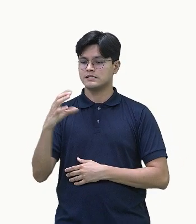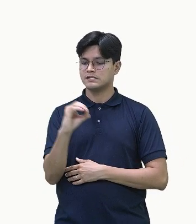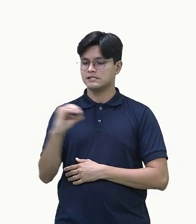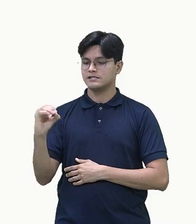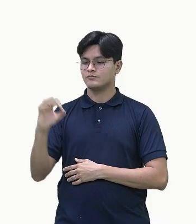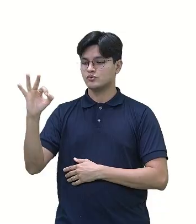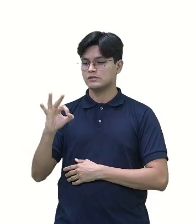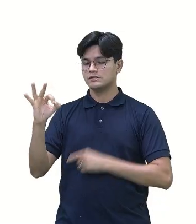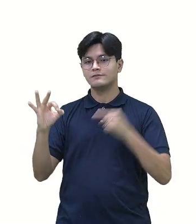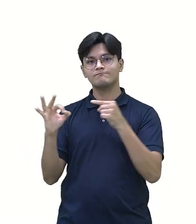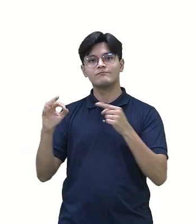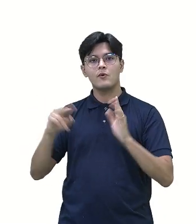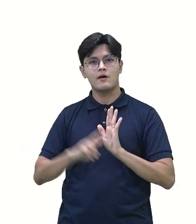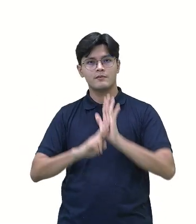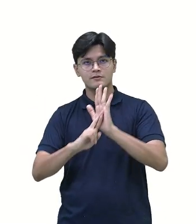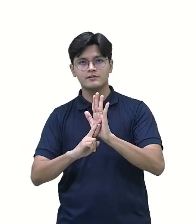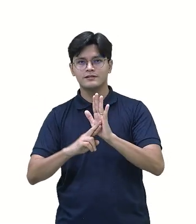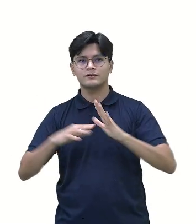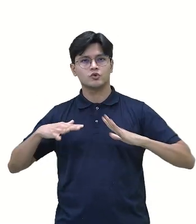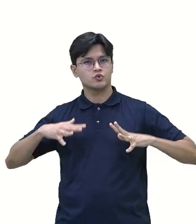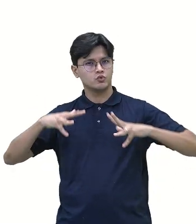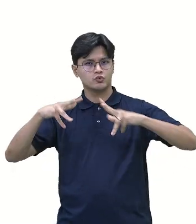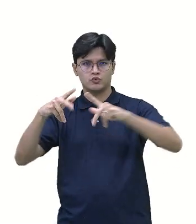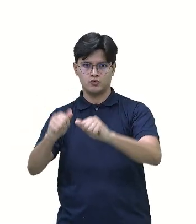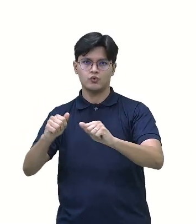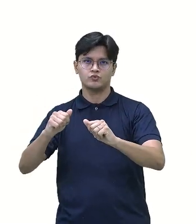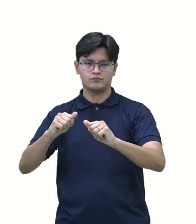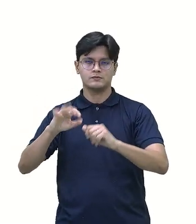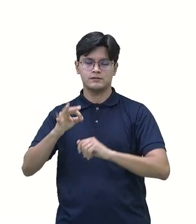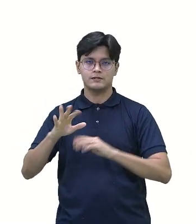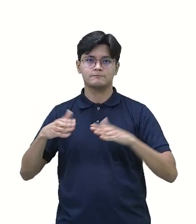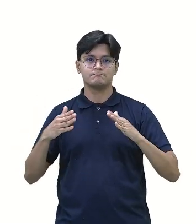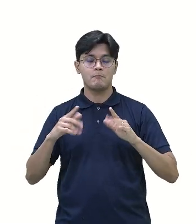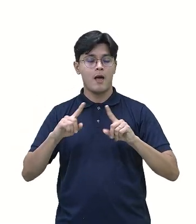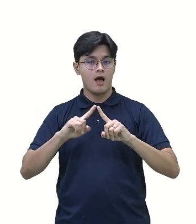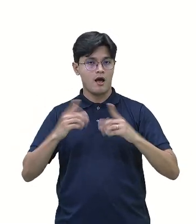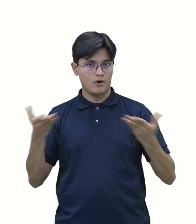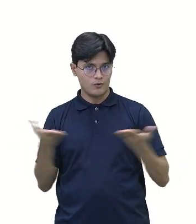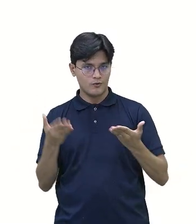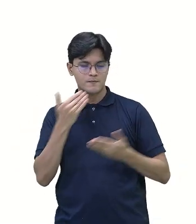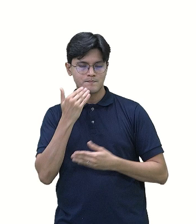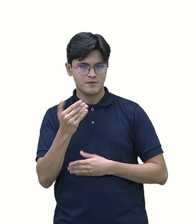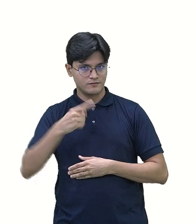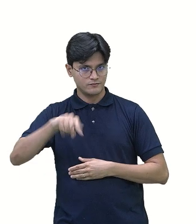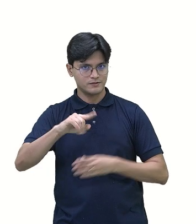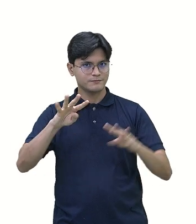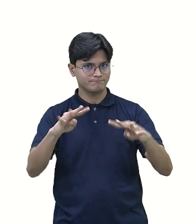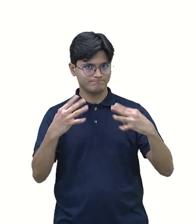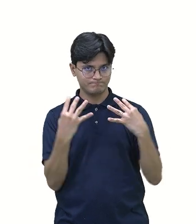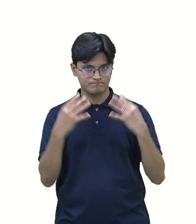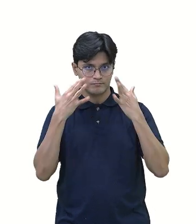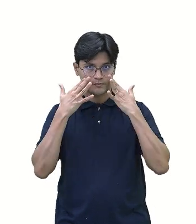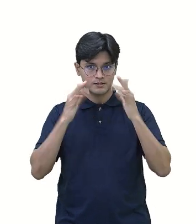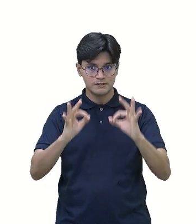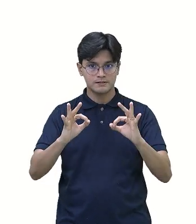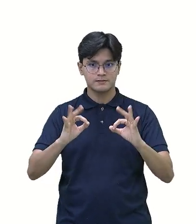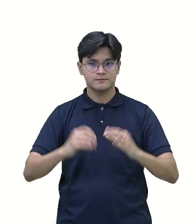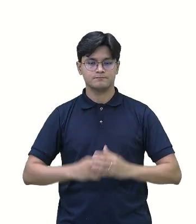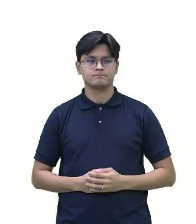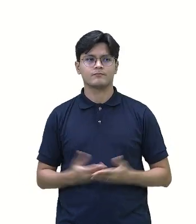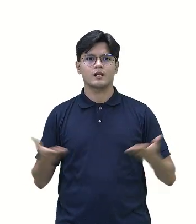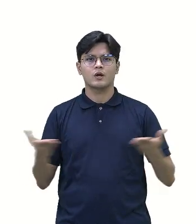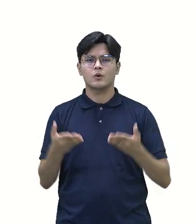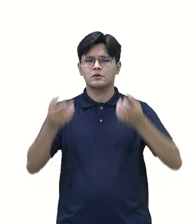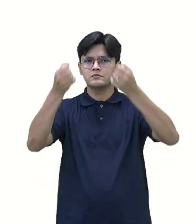Turma, rapidamente aqui, atenção. Antes de nós verificarmos a fórmula da probabilidade, vamos falar aqui